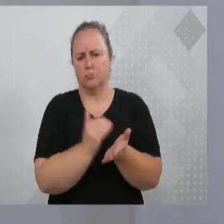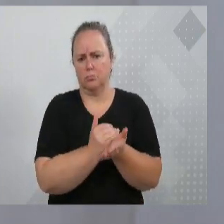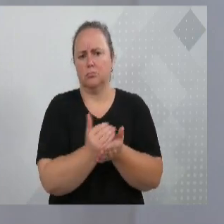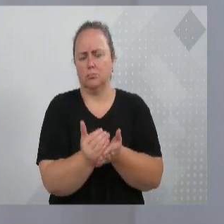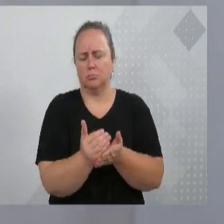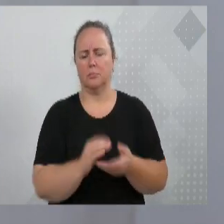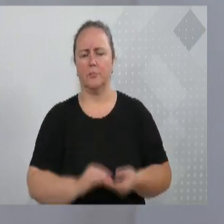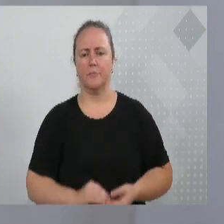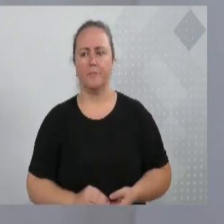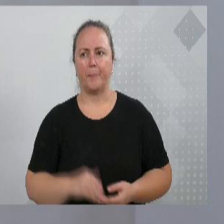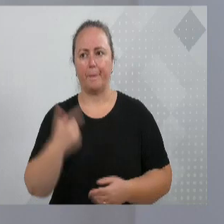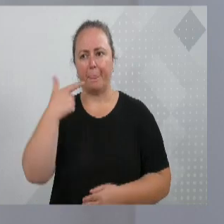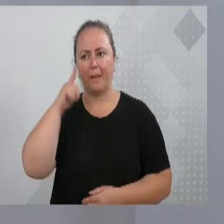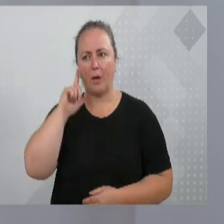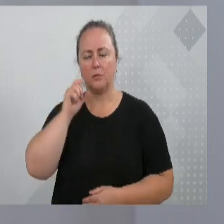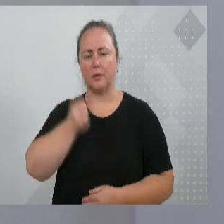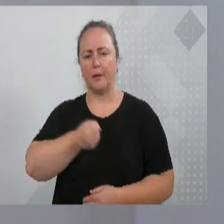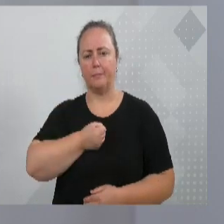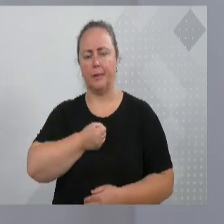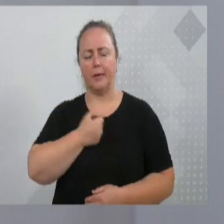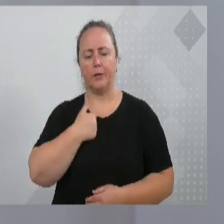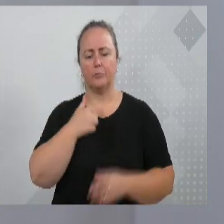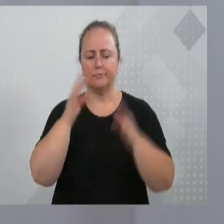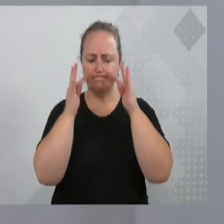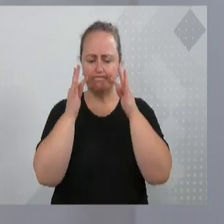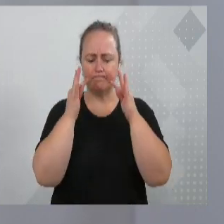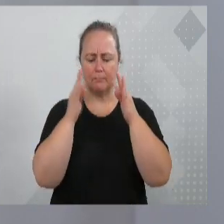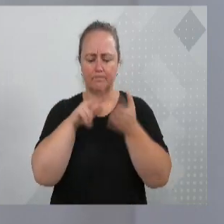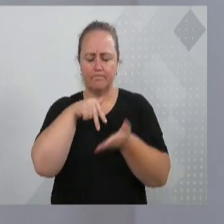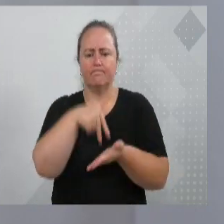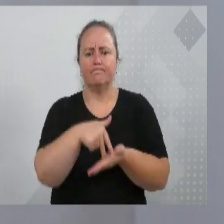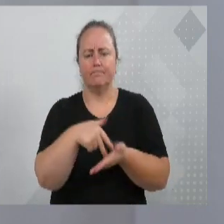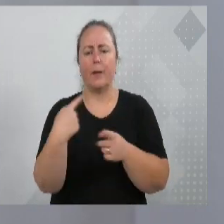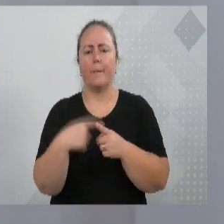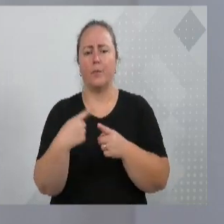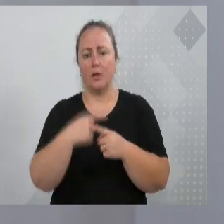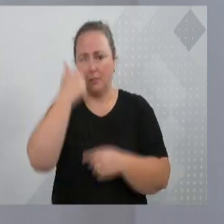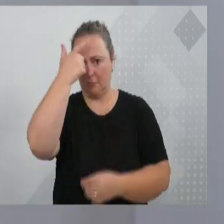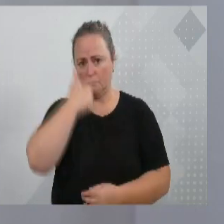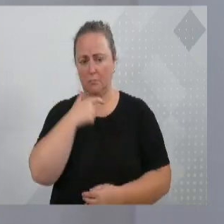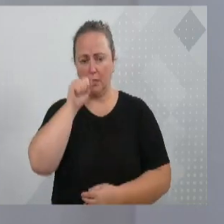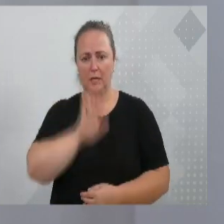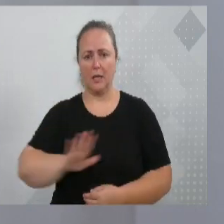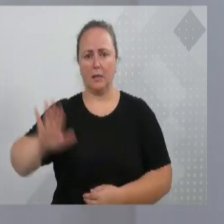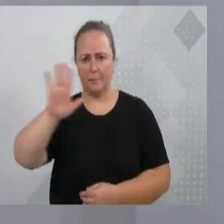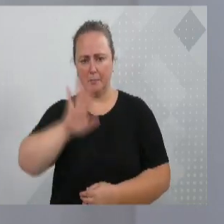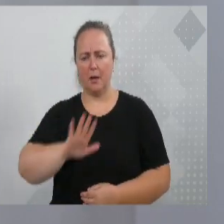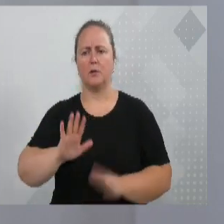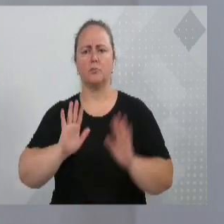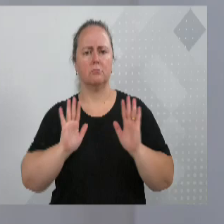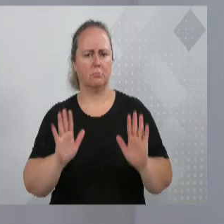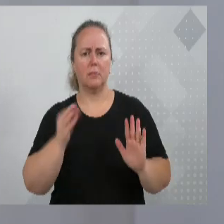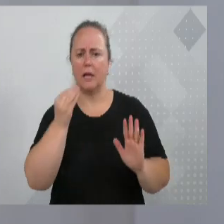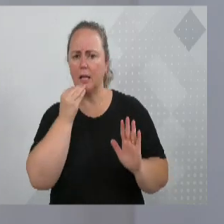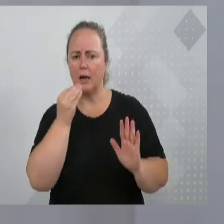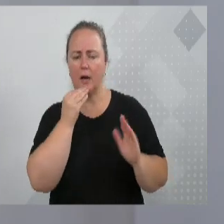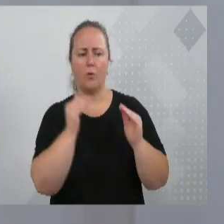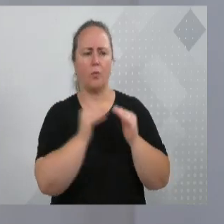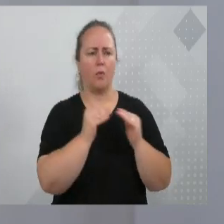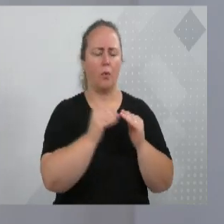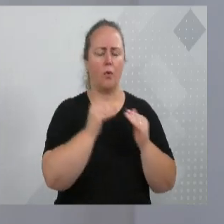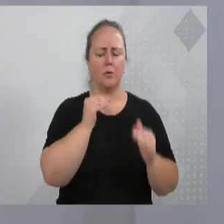né dando depoimento e dando encaminhamento por quem enquanto figura pública todo mundo tem todo direito todo direito de concordar